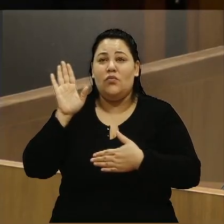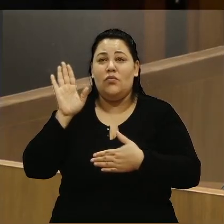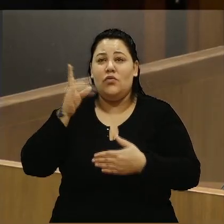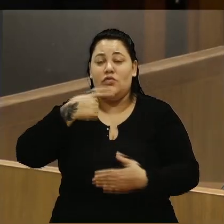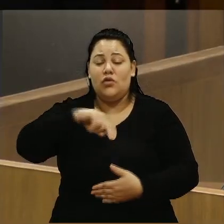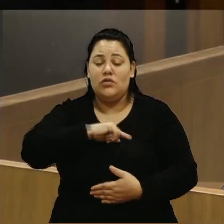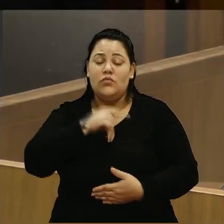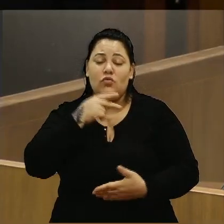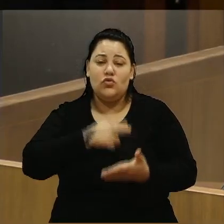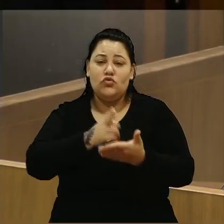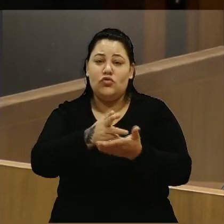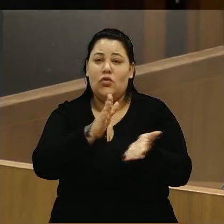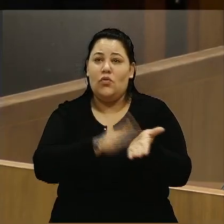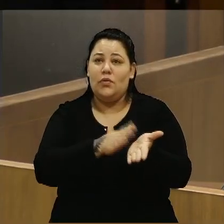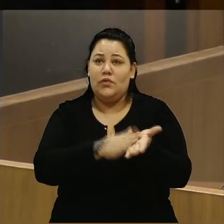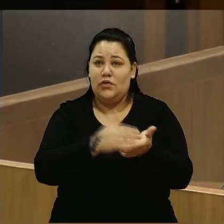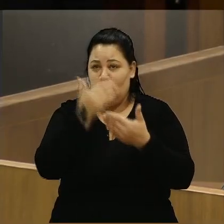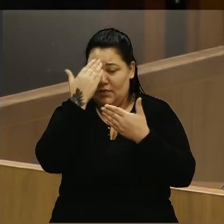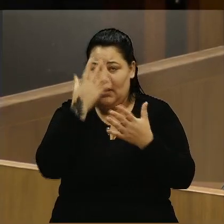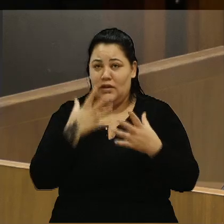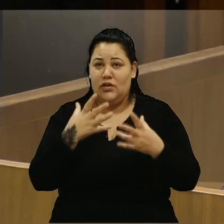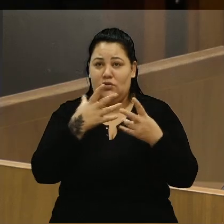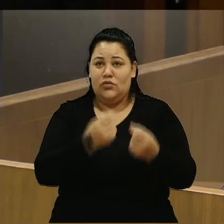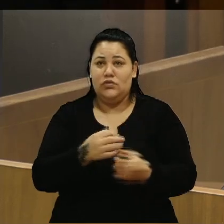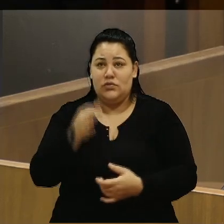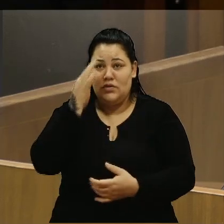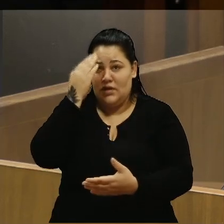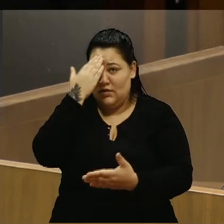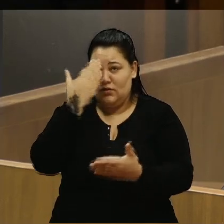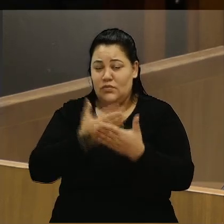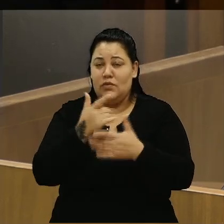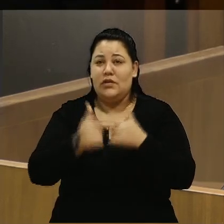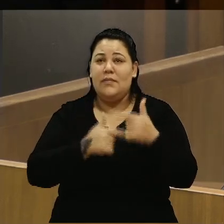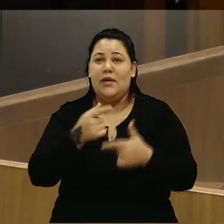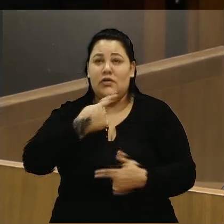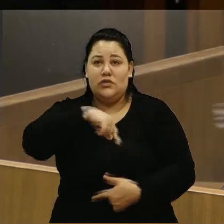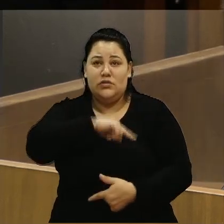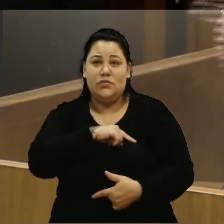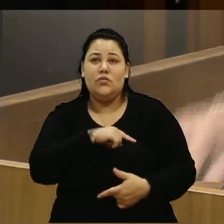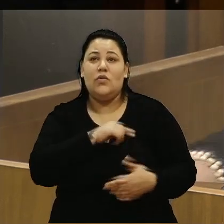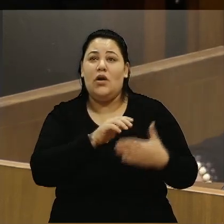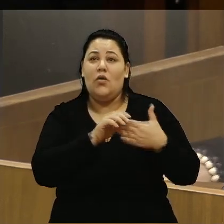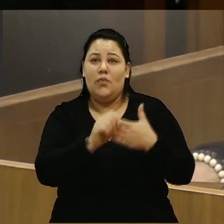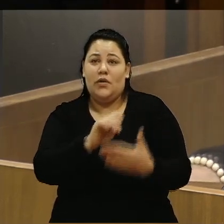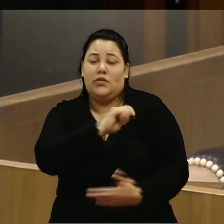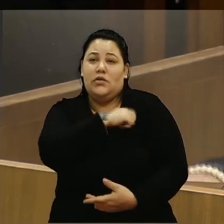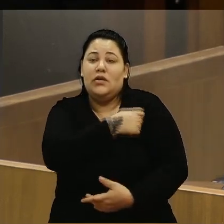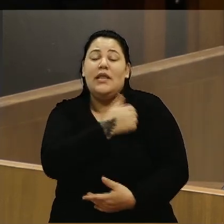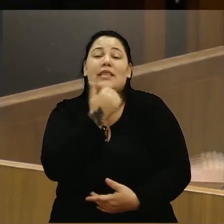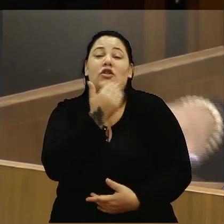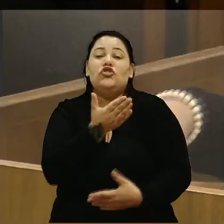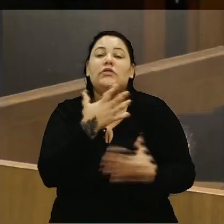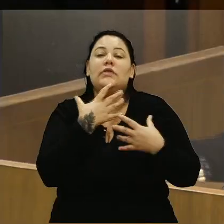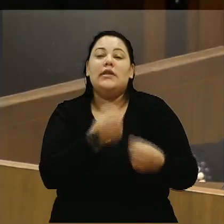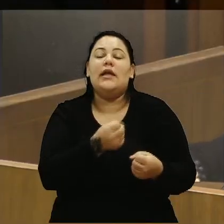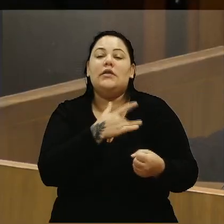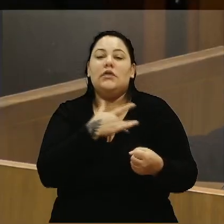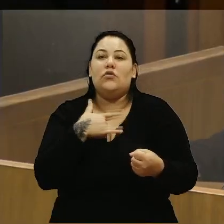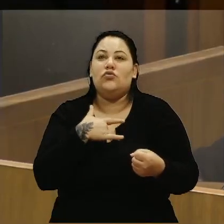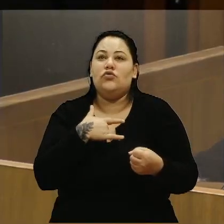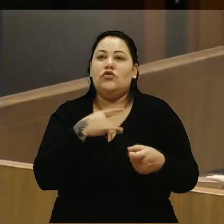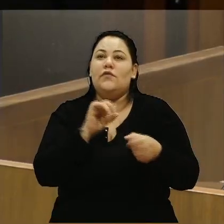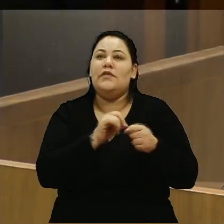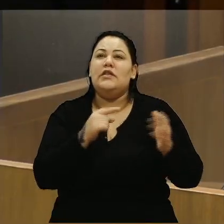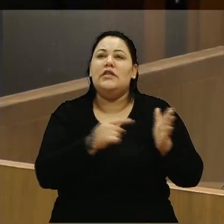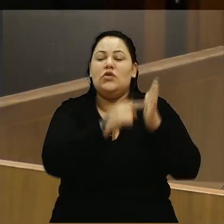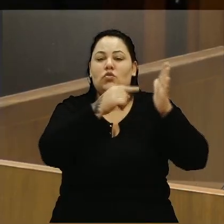continuar cobrando. E obrigado por todos que estão acreditando no meu trabalho até aqui. A gente vai continuar fiscalizando. E não adianta a Secretaria de Saúde achar ruim me denunciar no